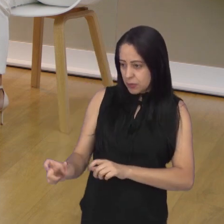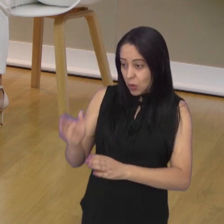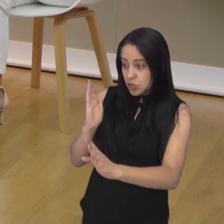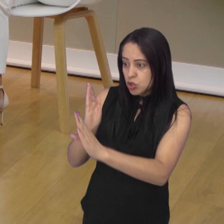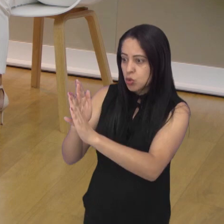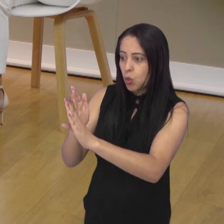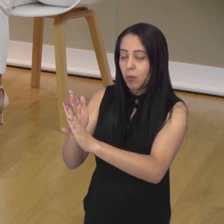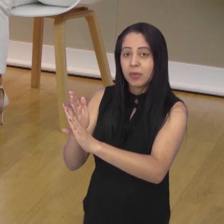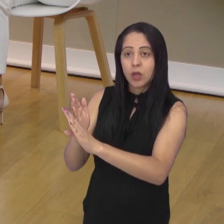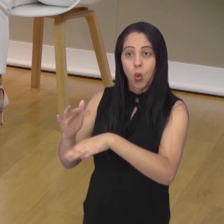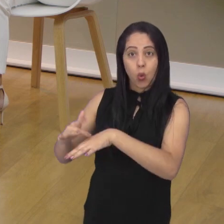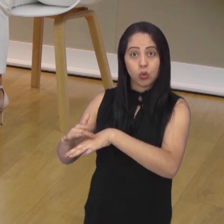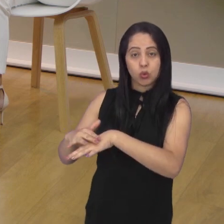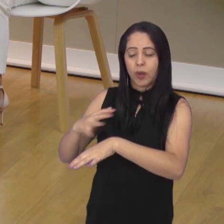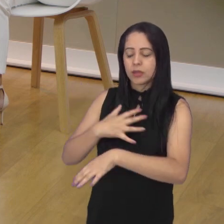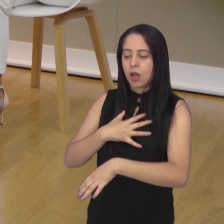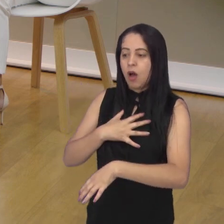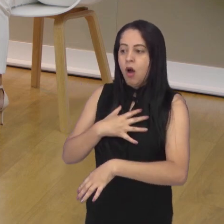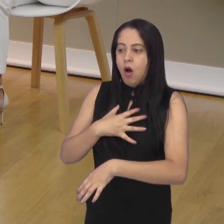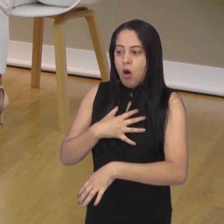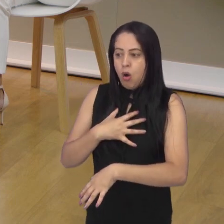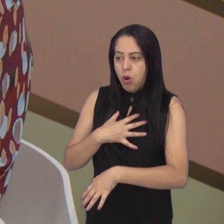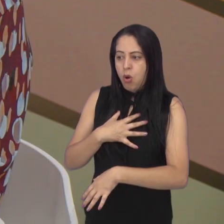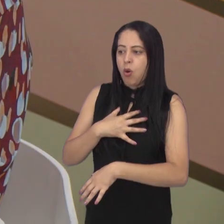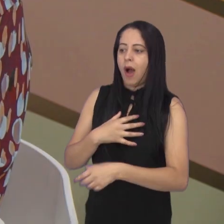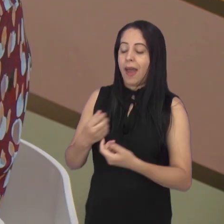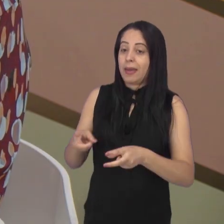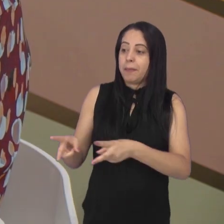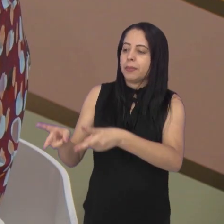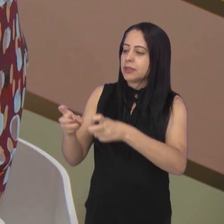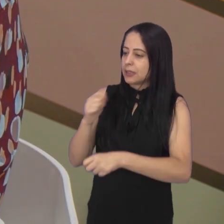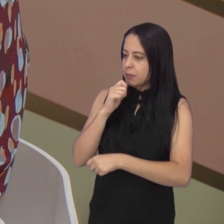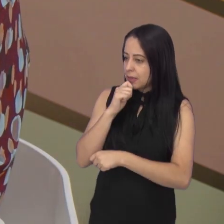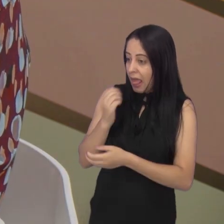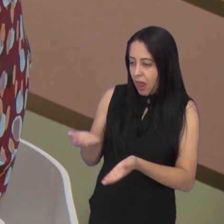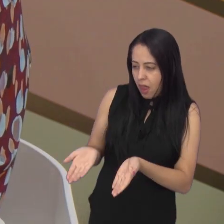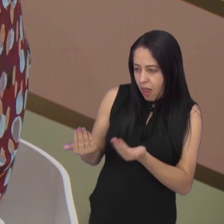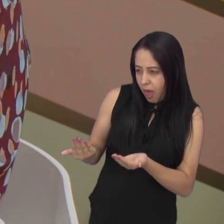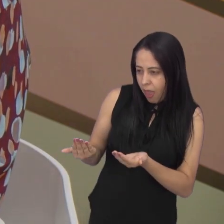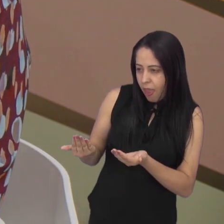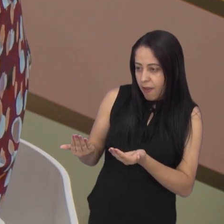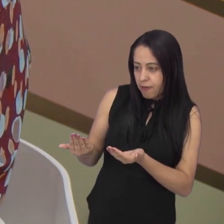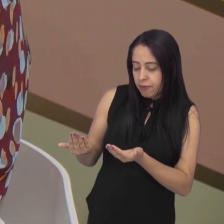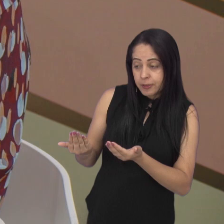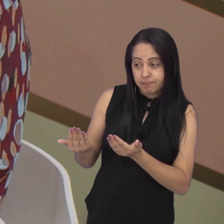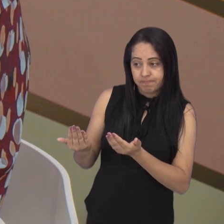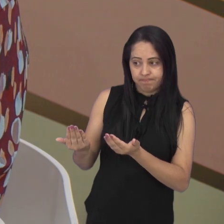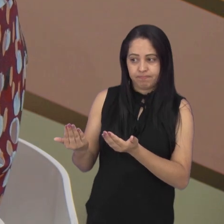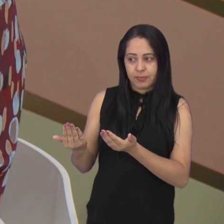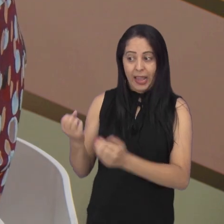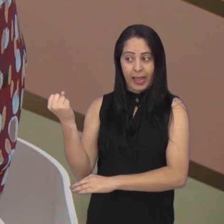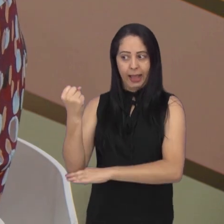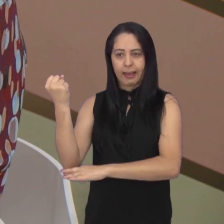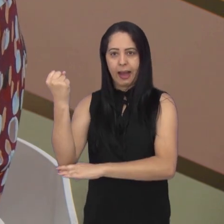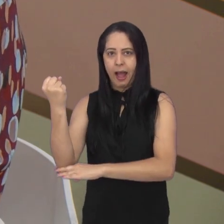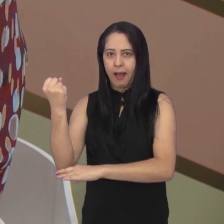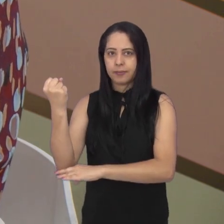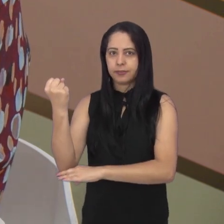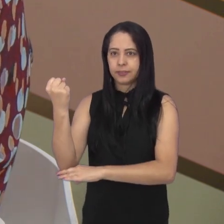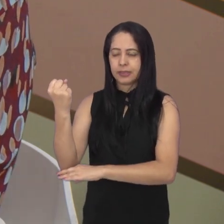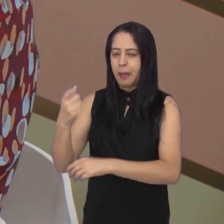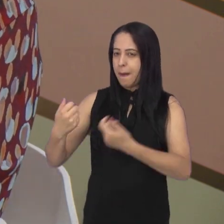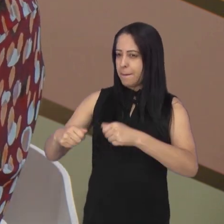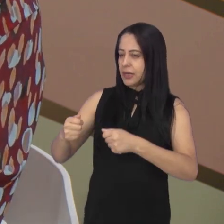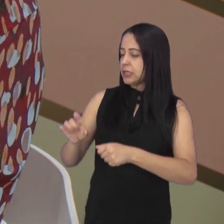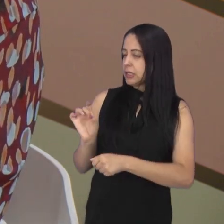com asma, a gente vai classificar. Será que é uma asma leve? Será que é uma asma moderada? O quanto que ele está precisando de uma terapia? Se